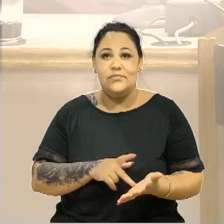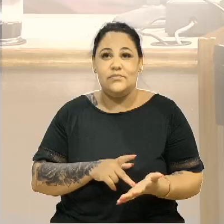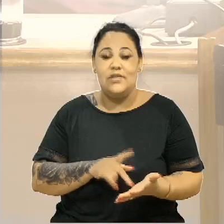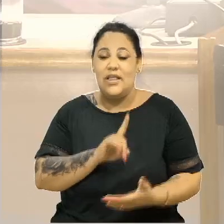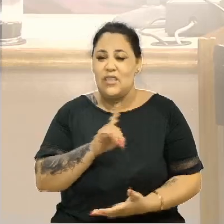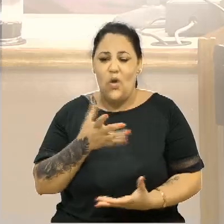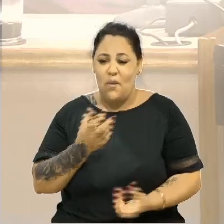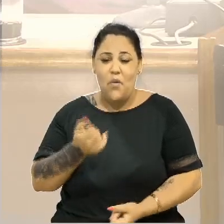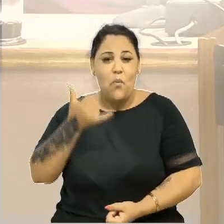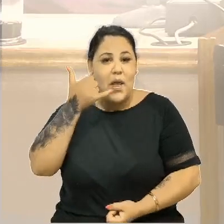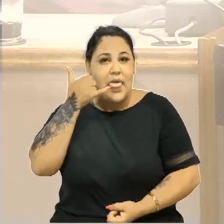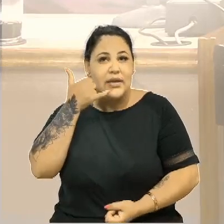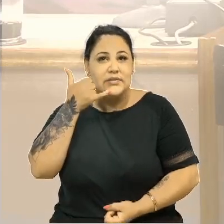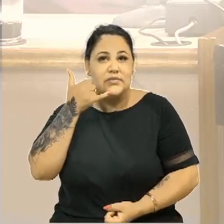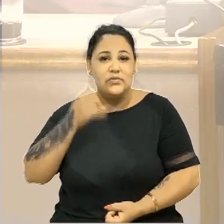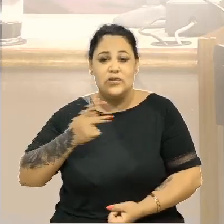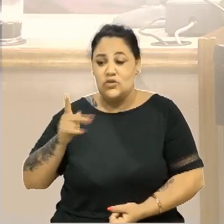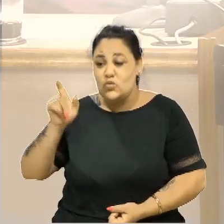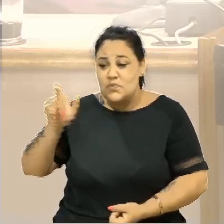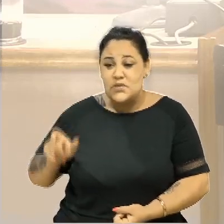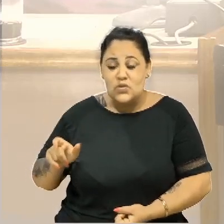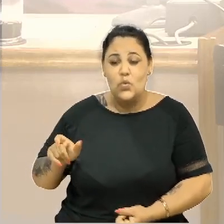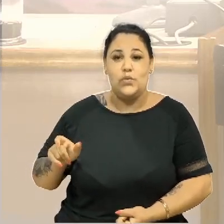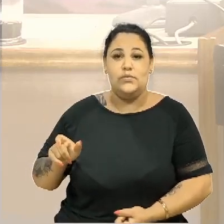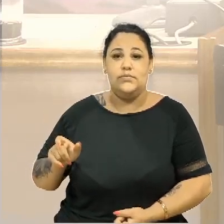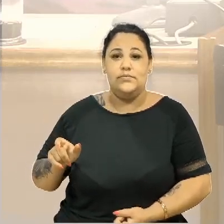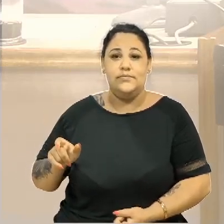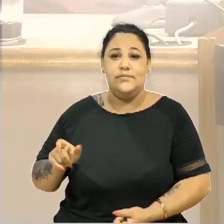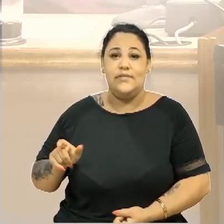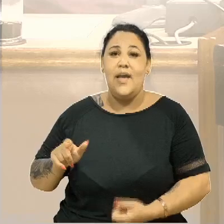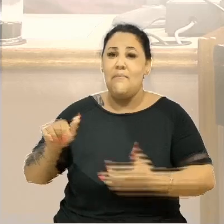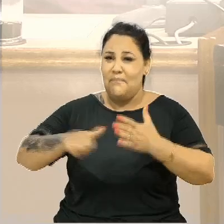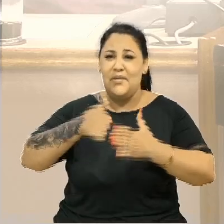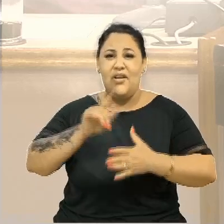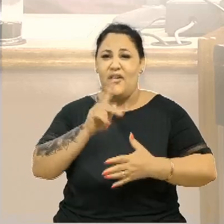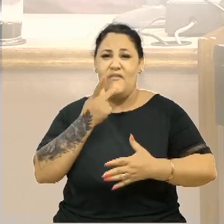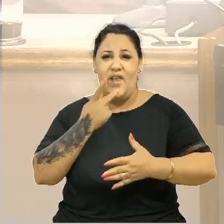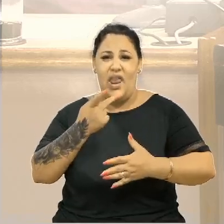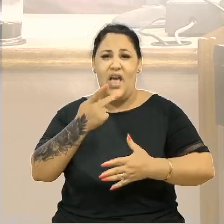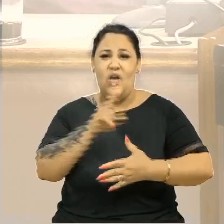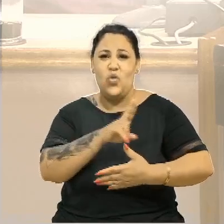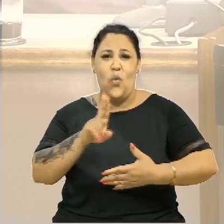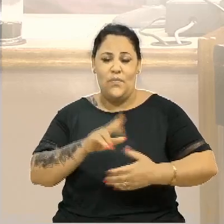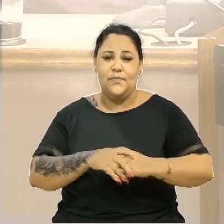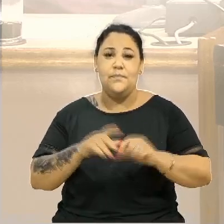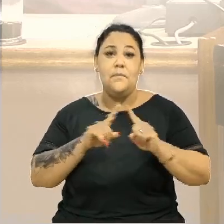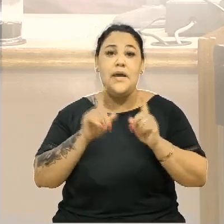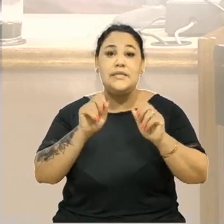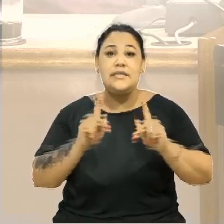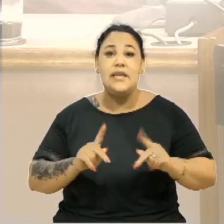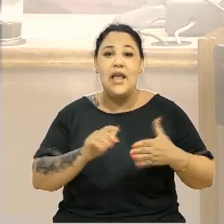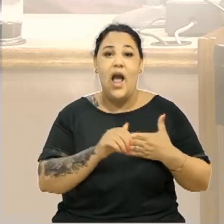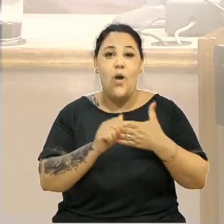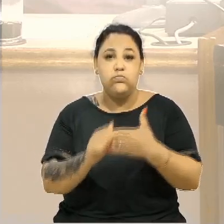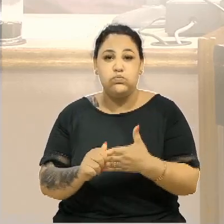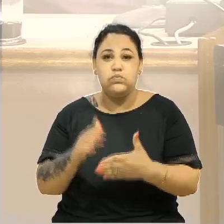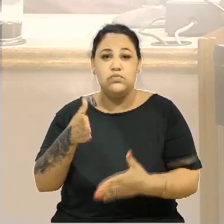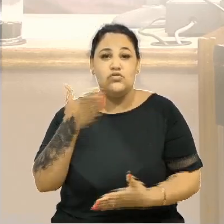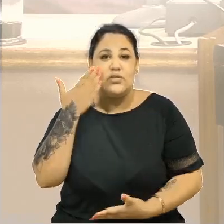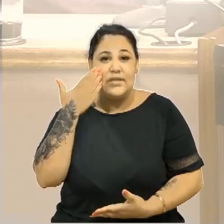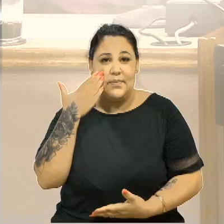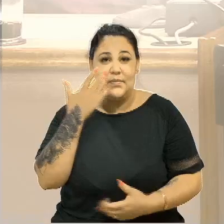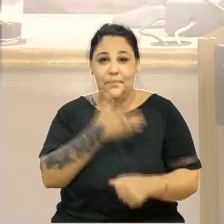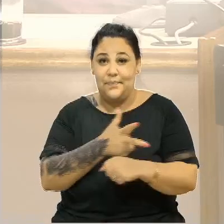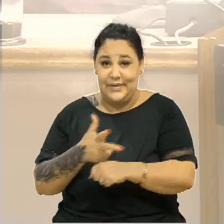uma ligação dessas duas pessoas em específico, eu prefiro nem citar o nome, mas quem está nos assistindo, que acompanha a imprensa